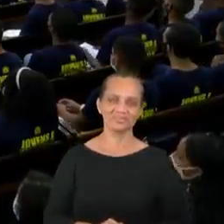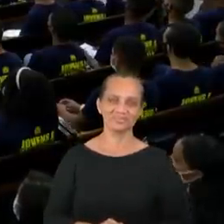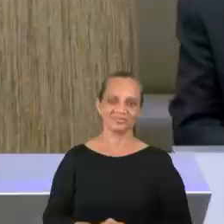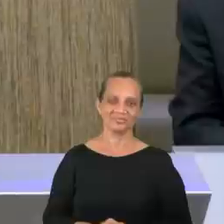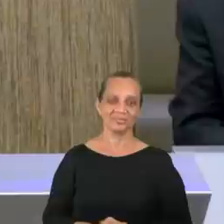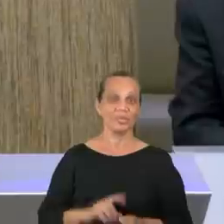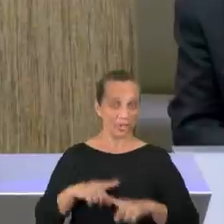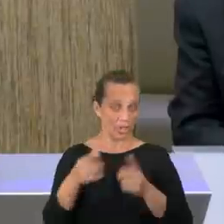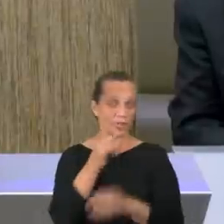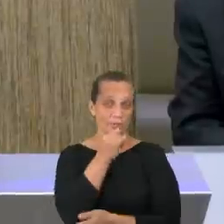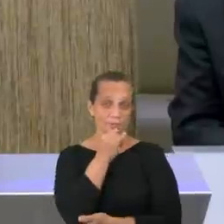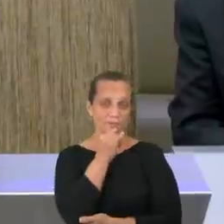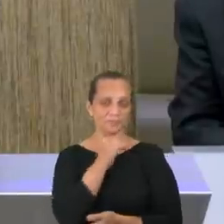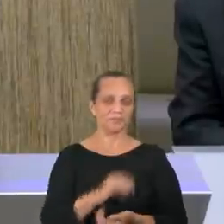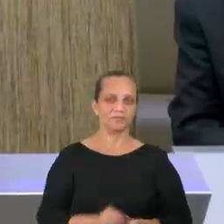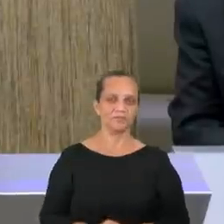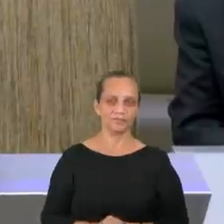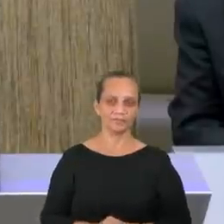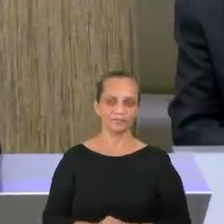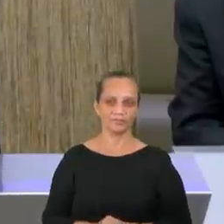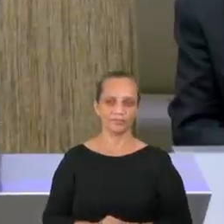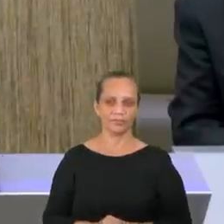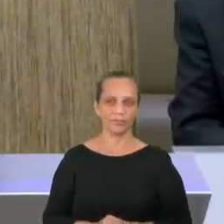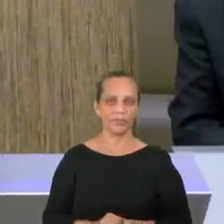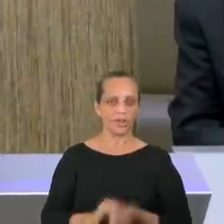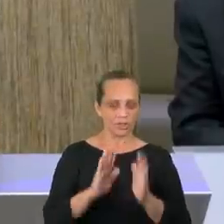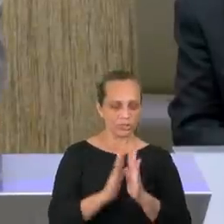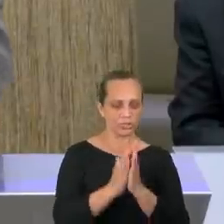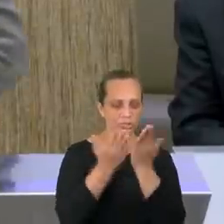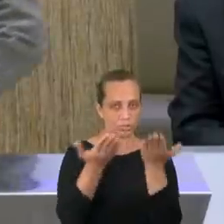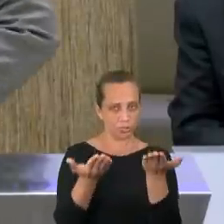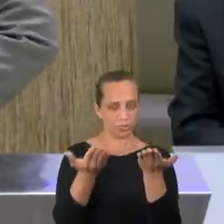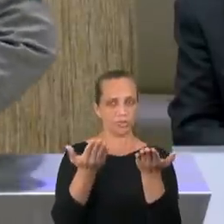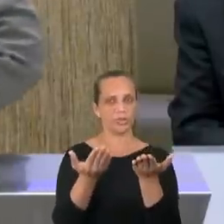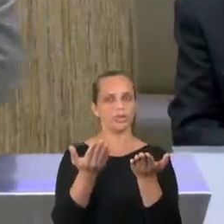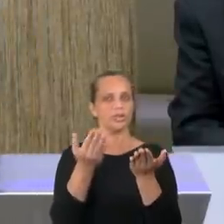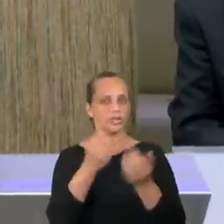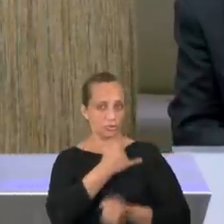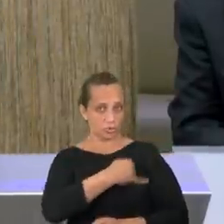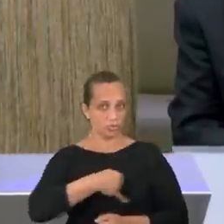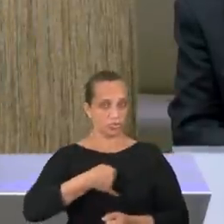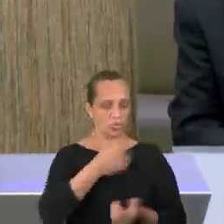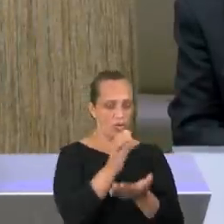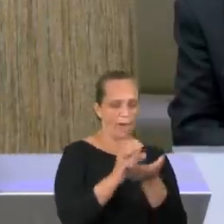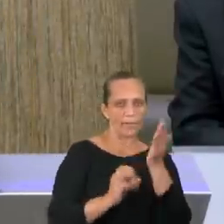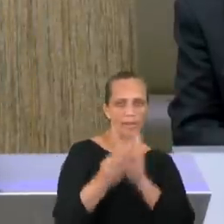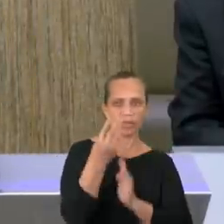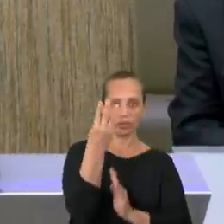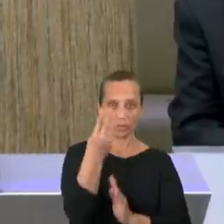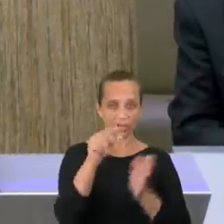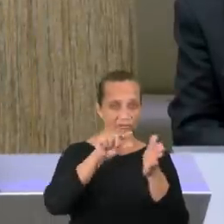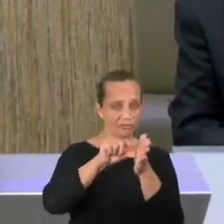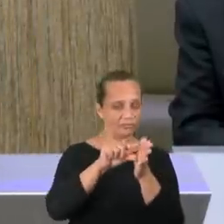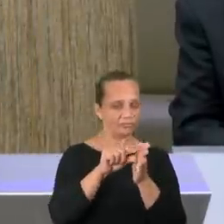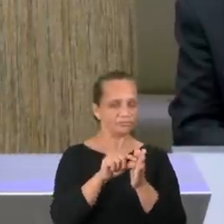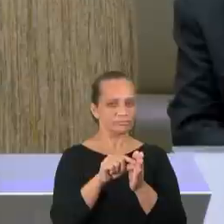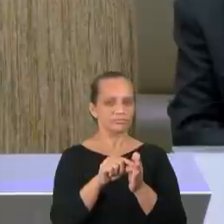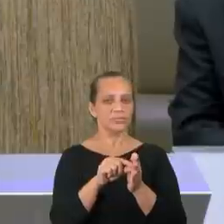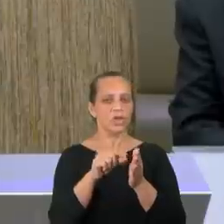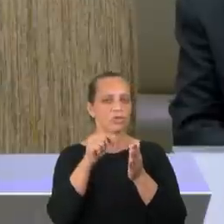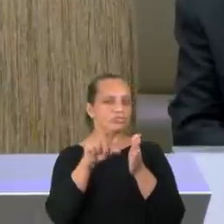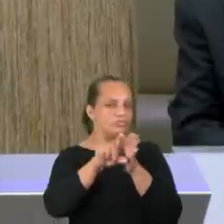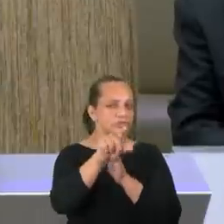Mas, por exemplo, Evangelho de João, no capítulo 3, e o versículo, capítulo 3, no versículo 1, 2, 3,